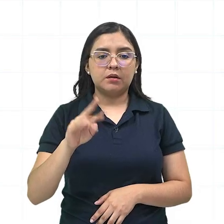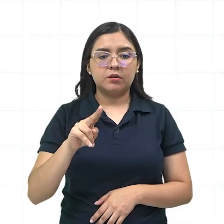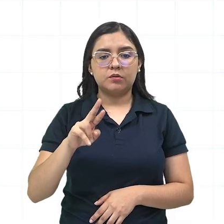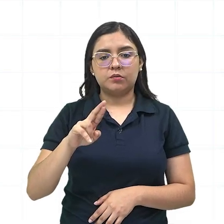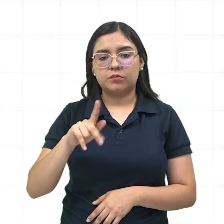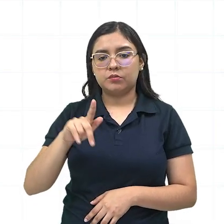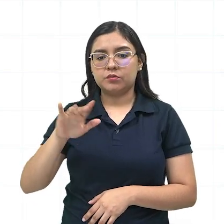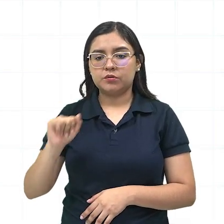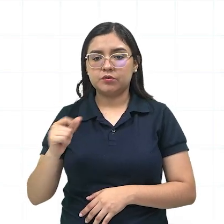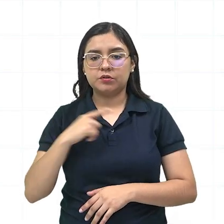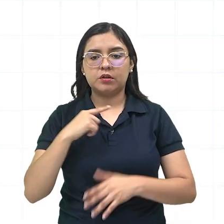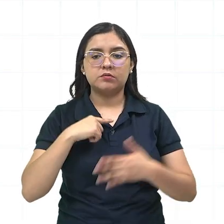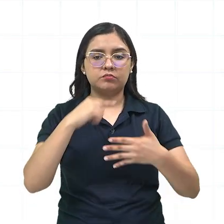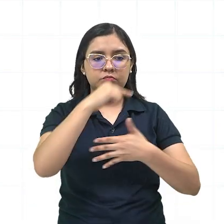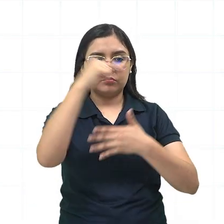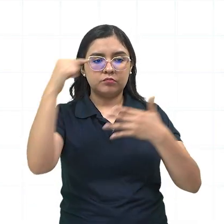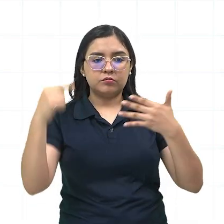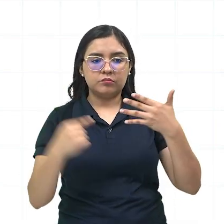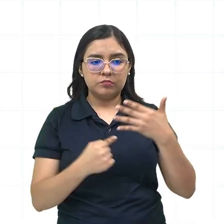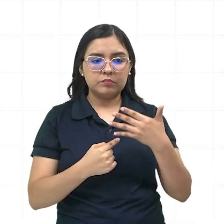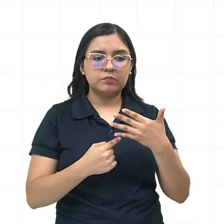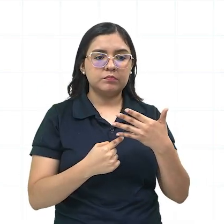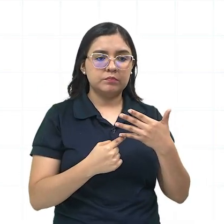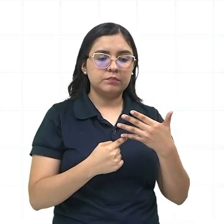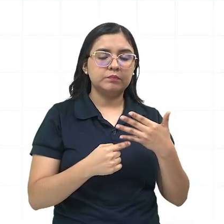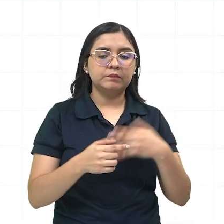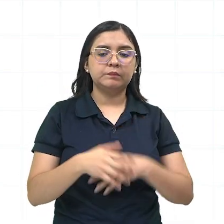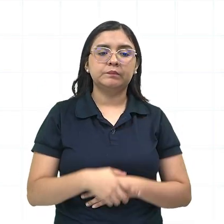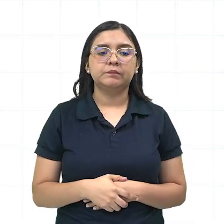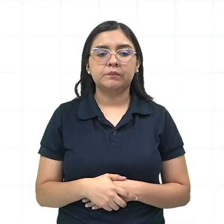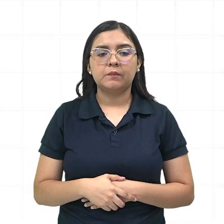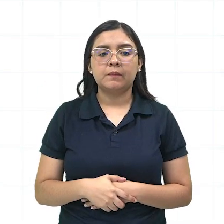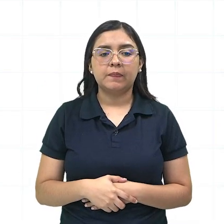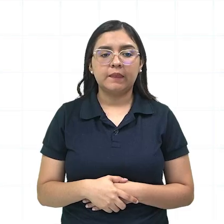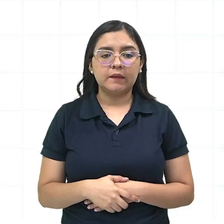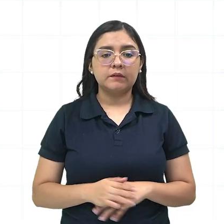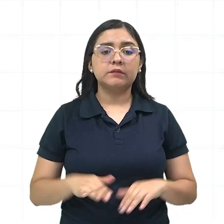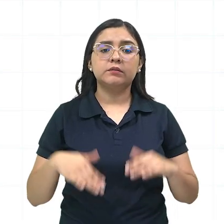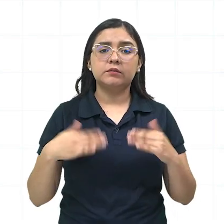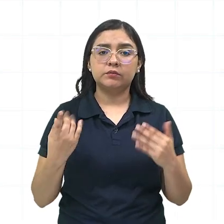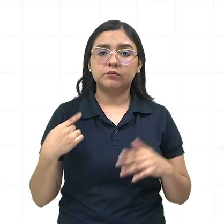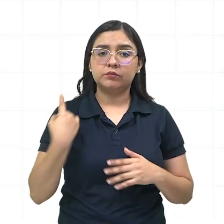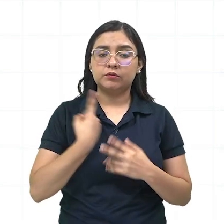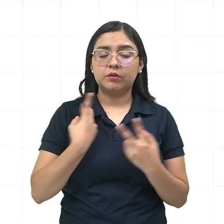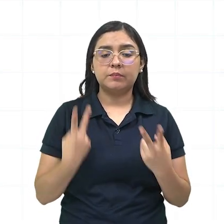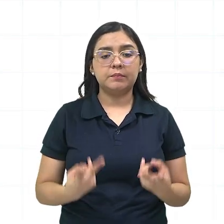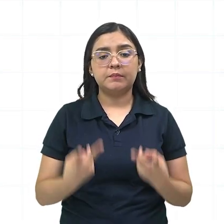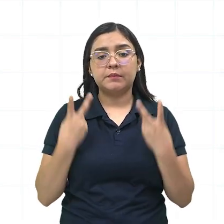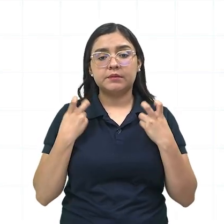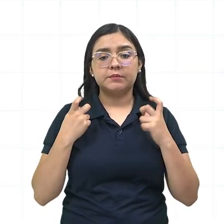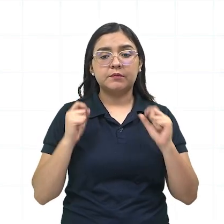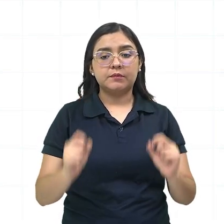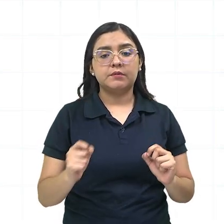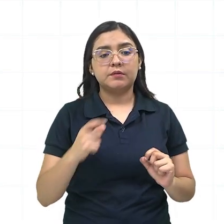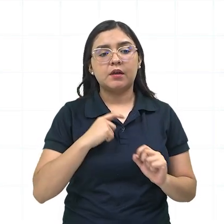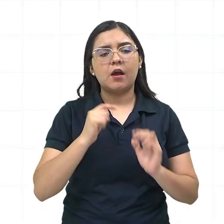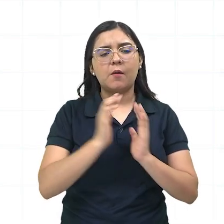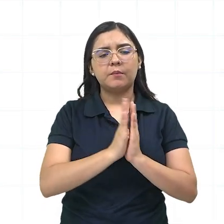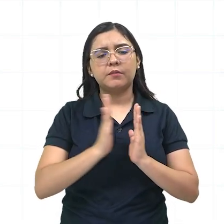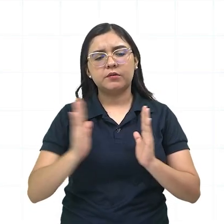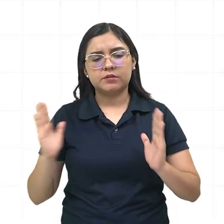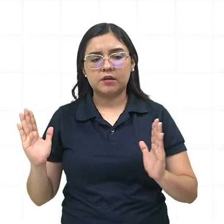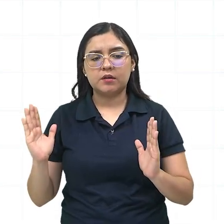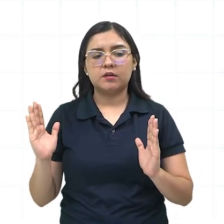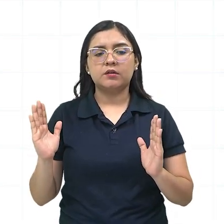conjunto de leis imutáveis. Então, vamos perceber aqui que é necessário que é um